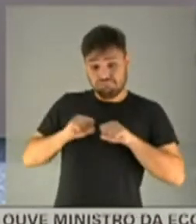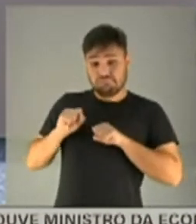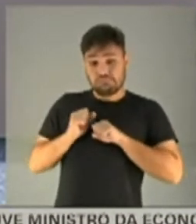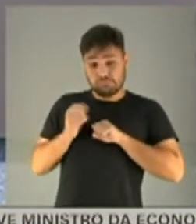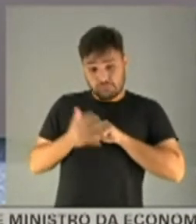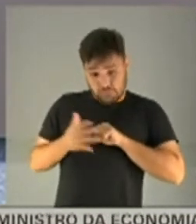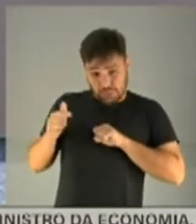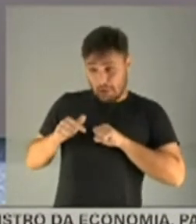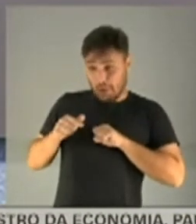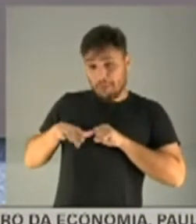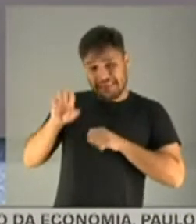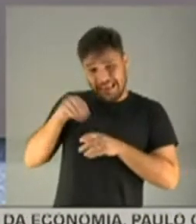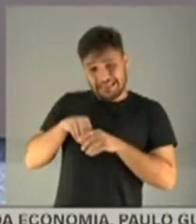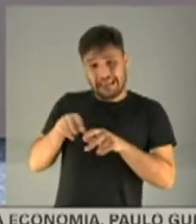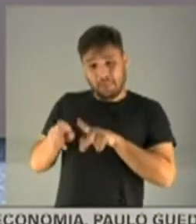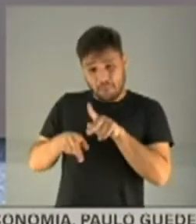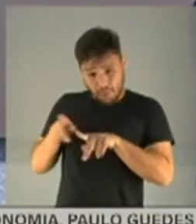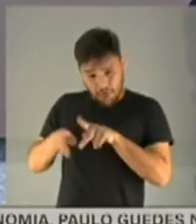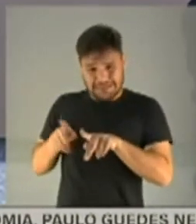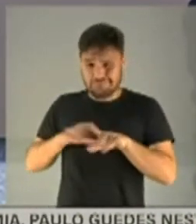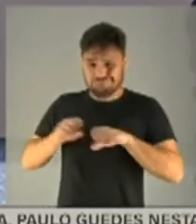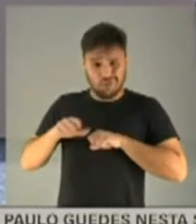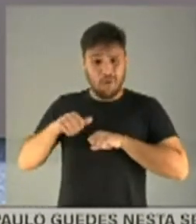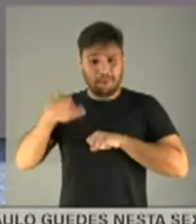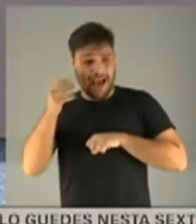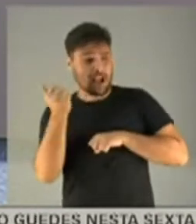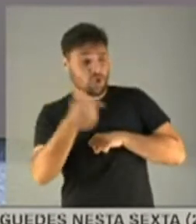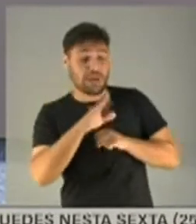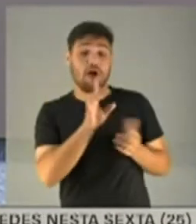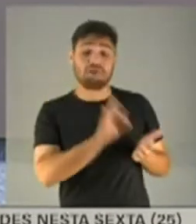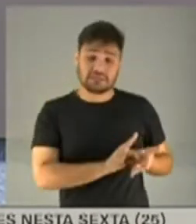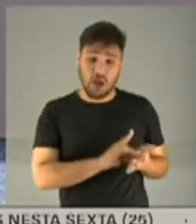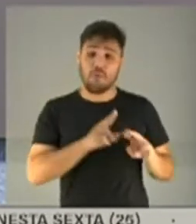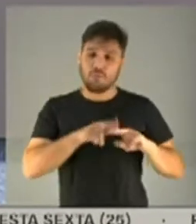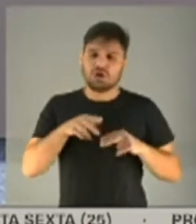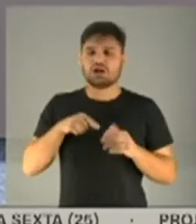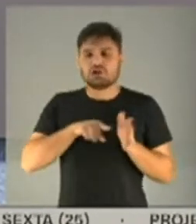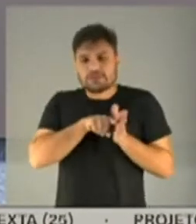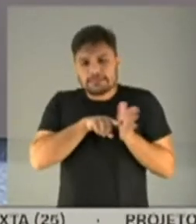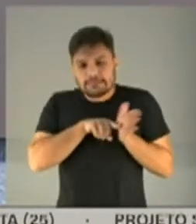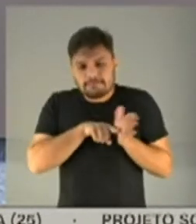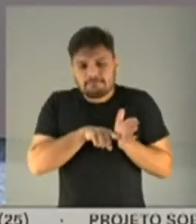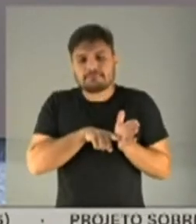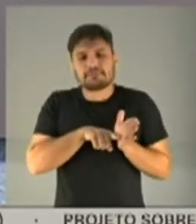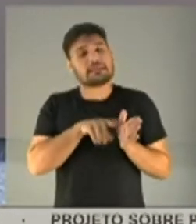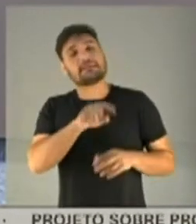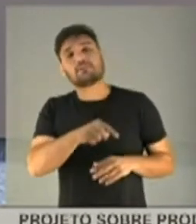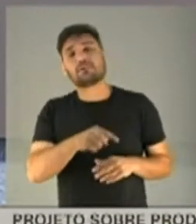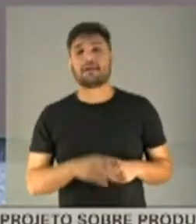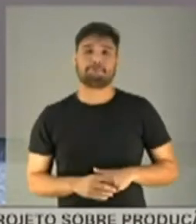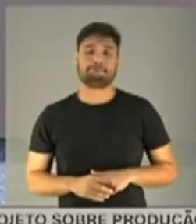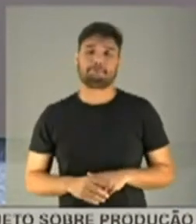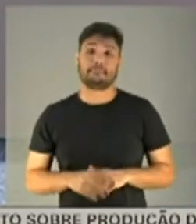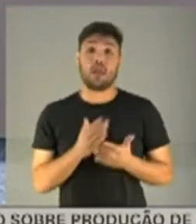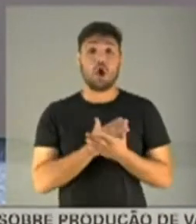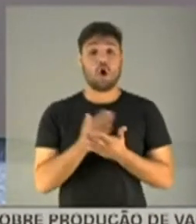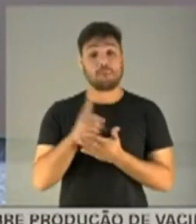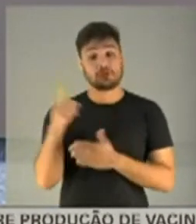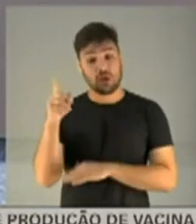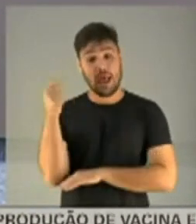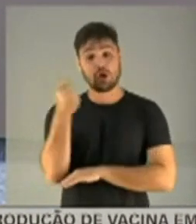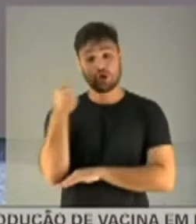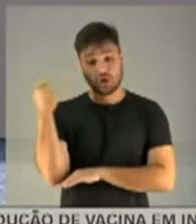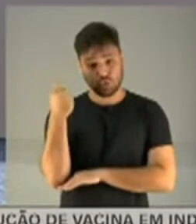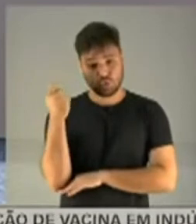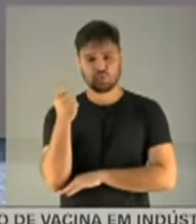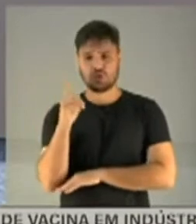podia observar pelas estatísticas oficiais. Por isso desenhamos esse estudo, que começou no Rio Grande do Sul e depois